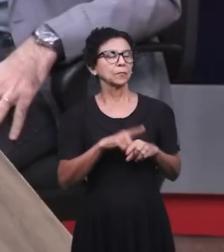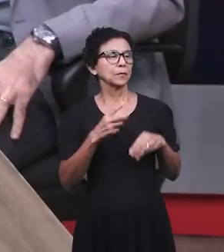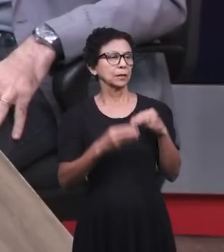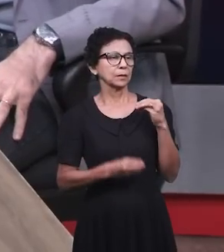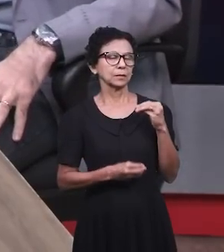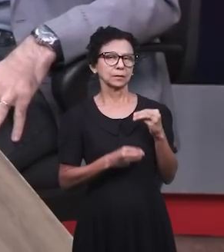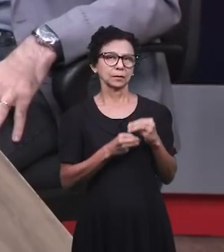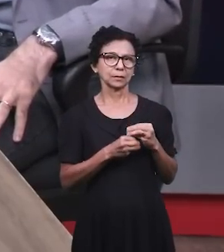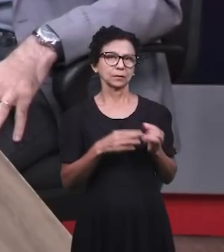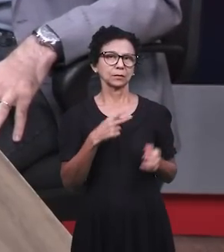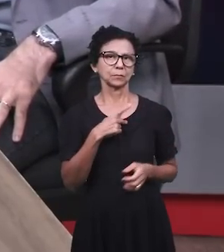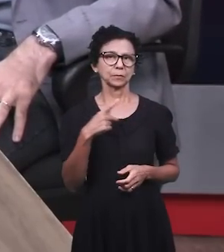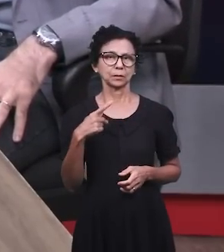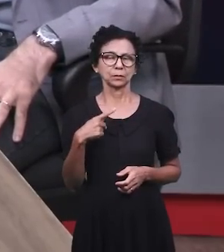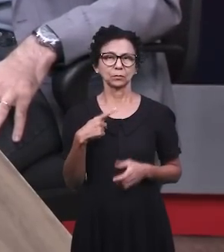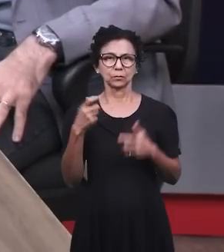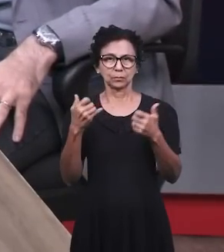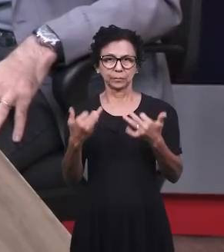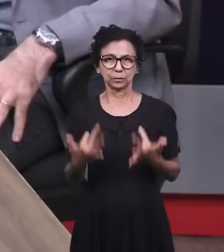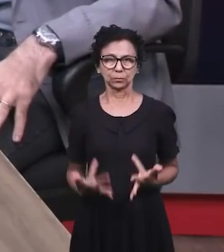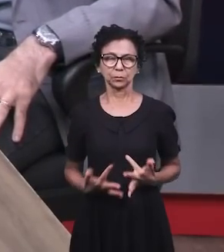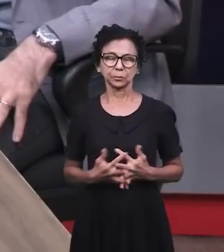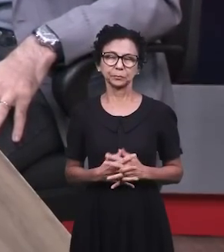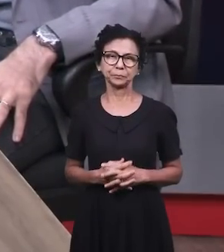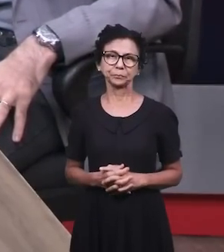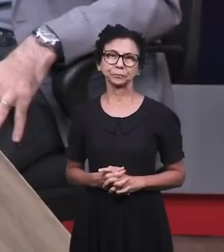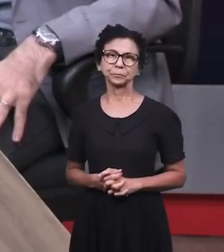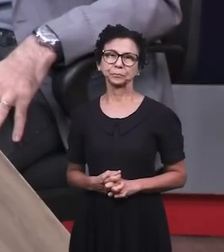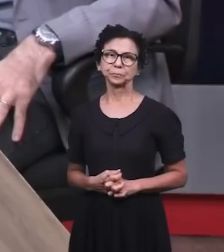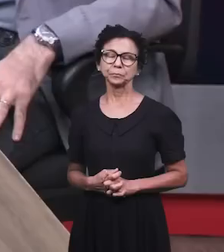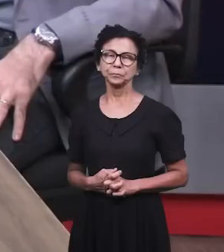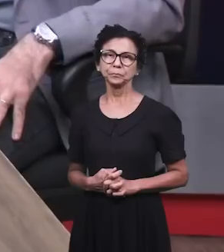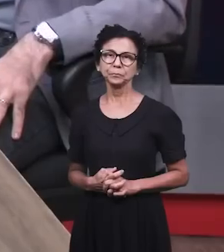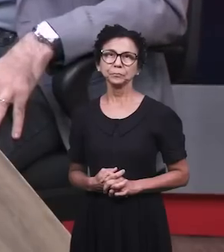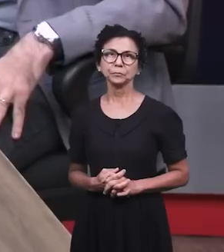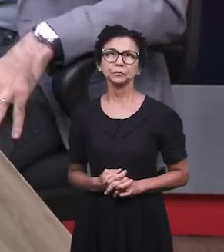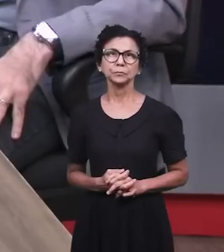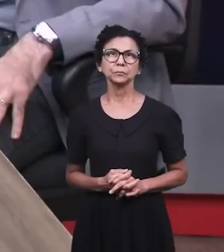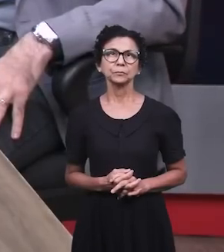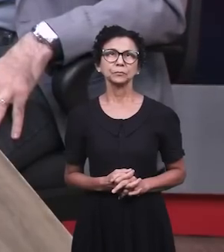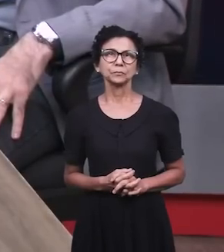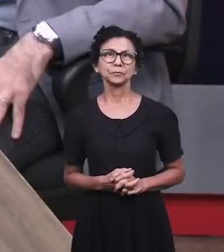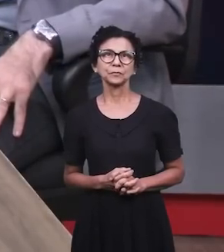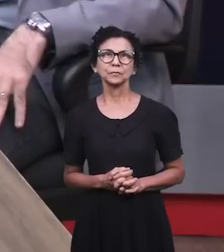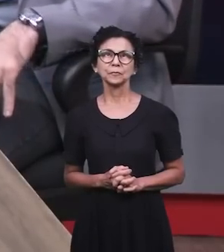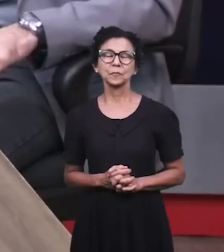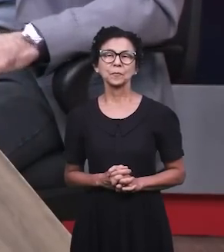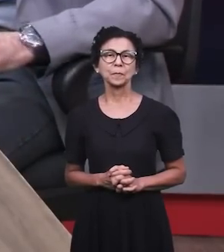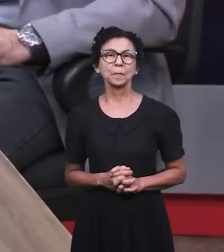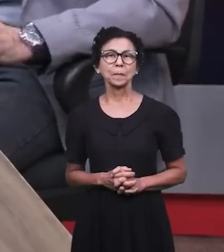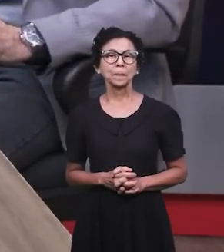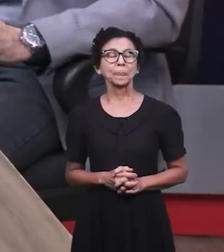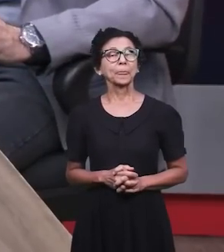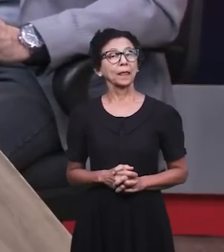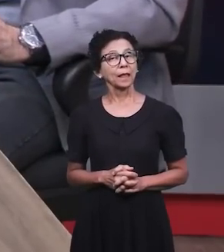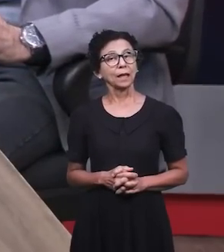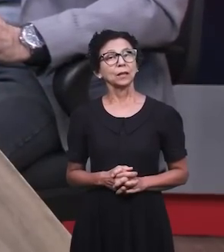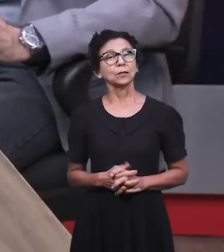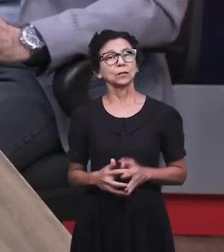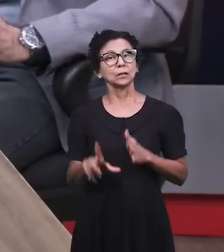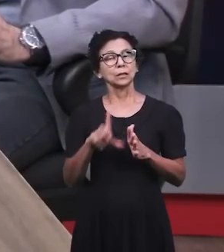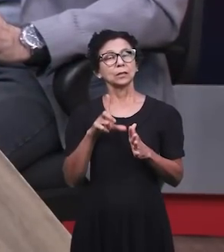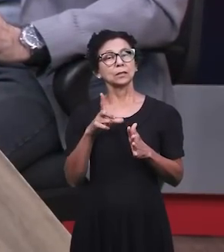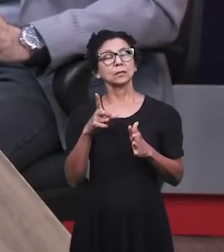pastor Tiago está falando, eu mencionei aqui a respeito dos princípios de confidencialidade e integridade,